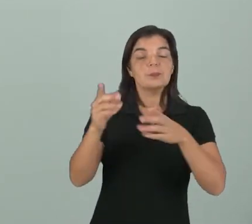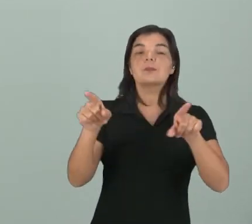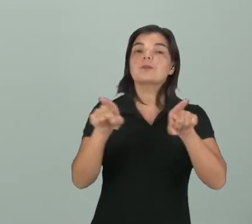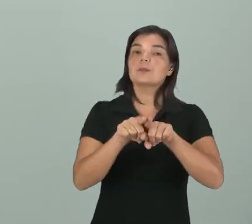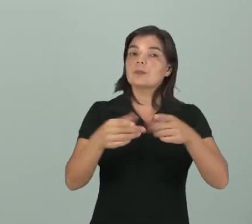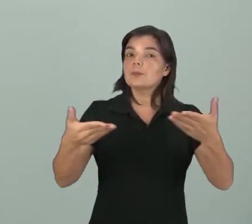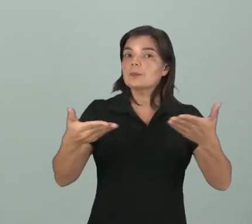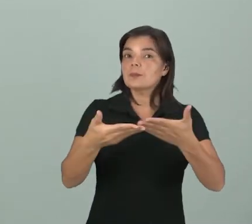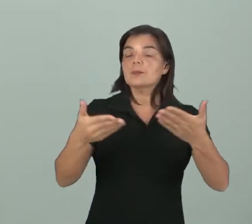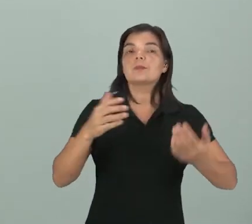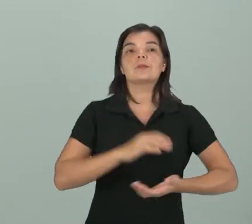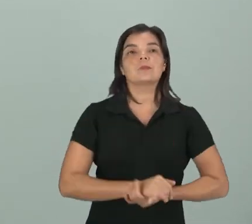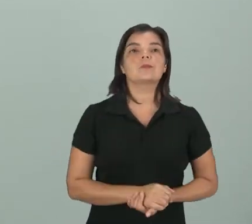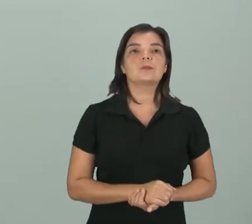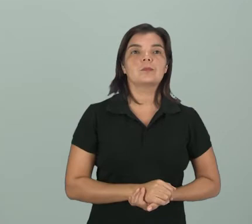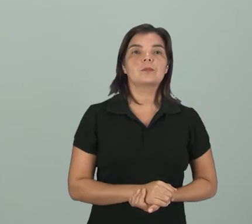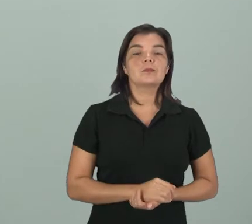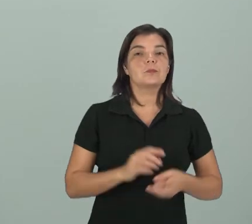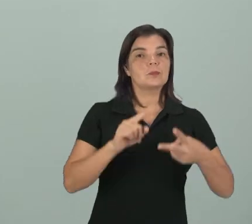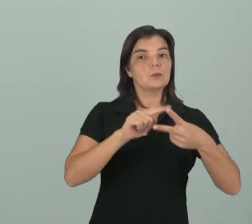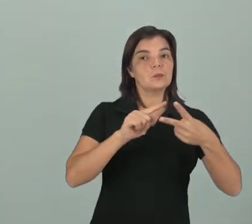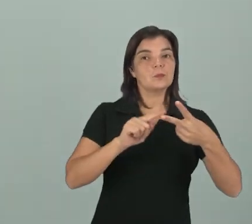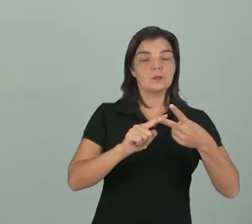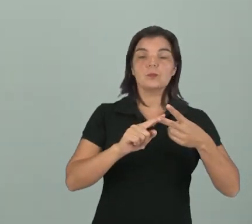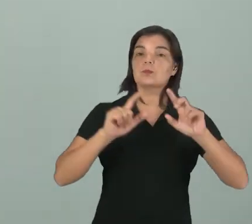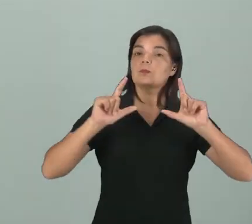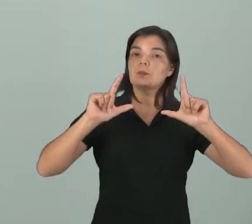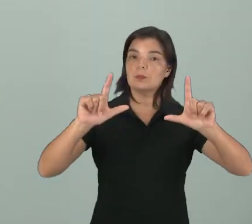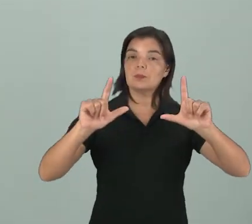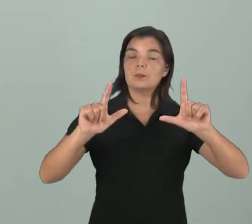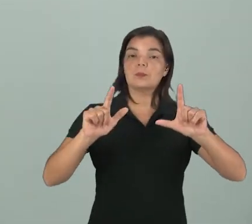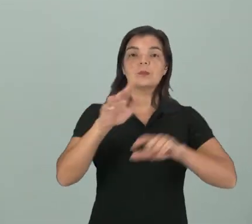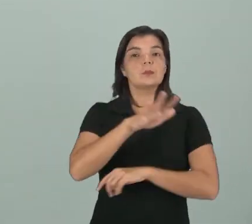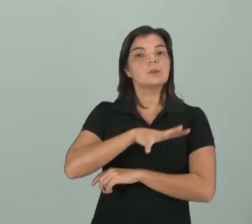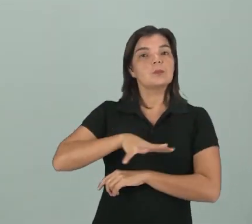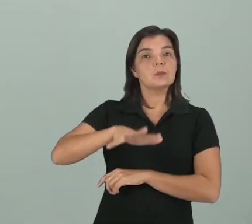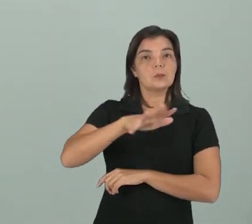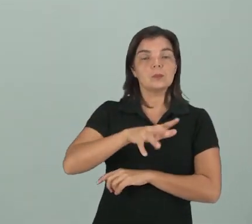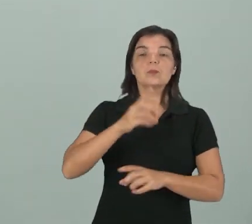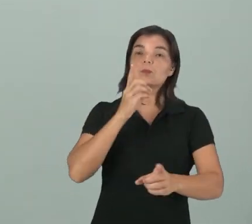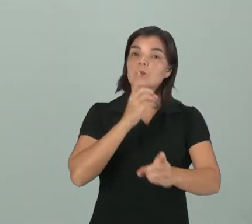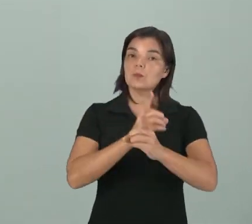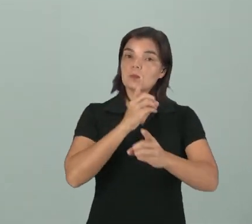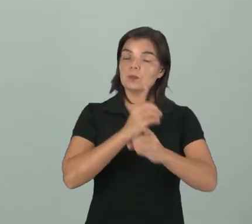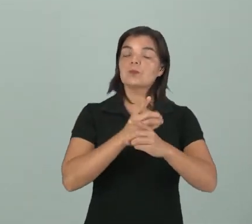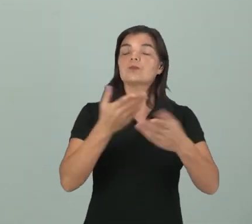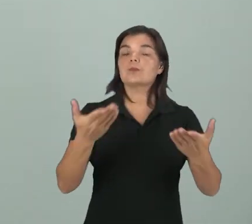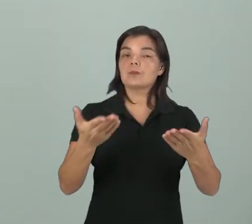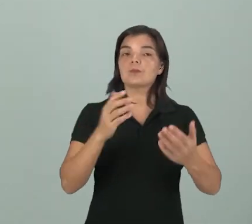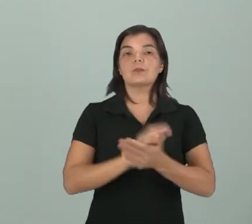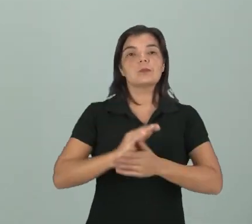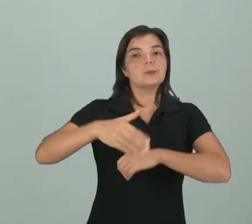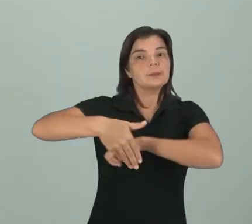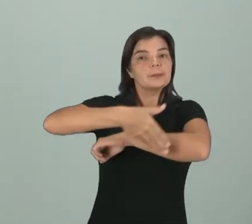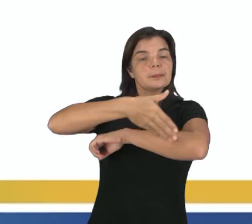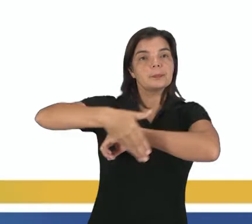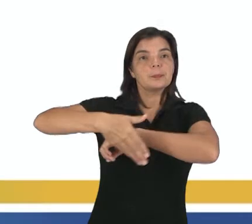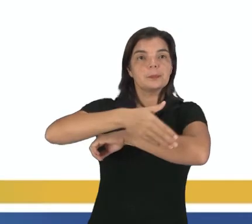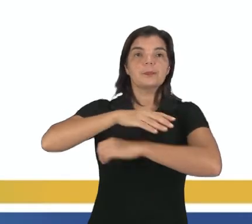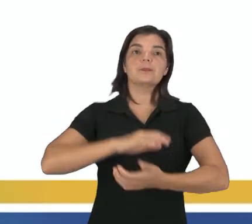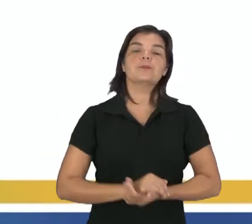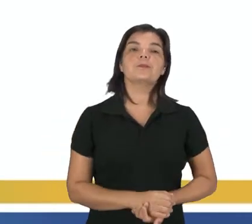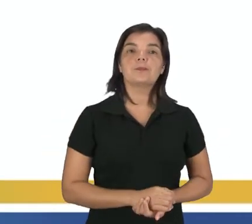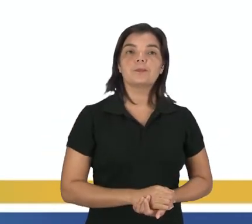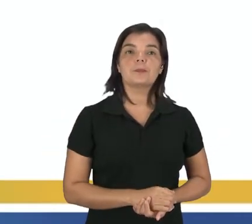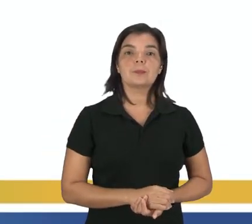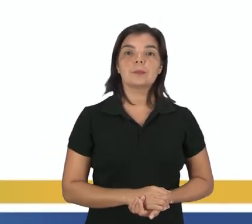delas agora. Vamos ler 2 placas. Geralmente são 2 placas que encontramos muito nas ruas.